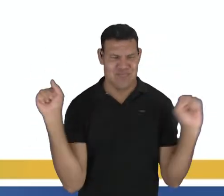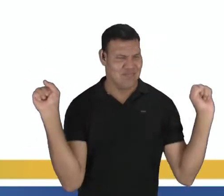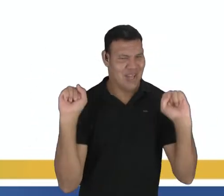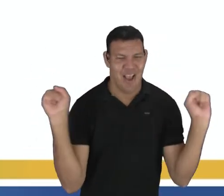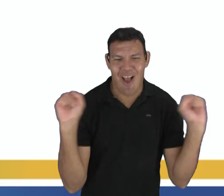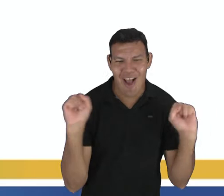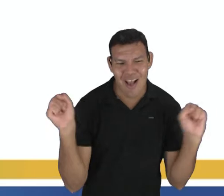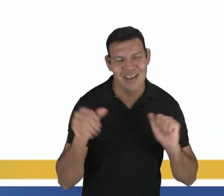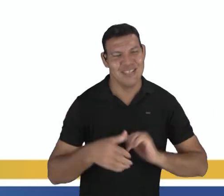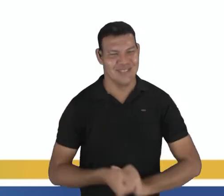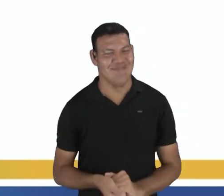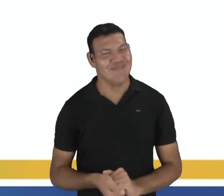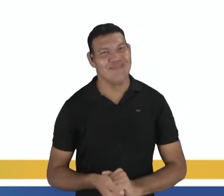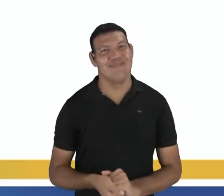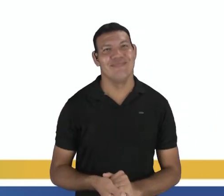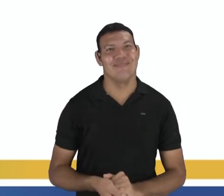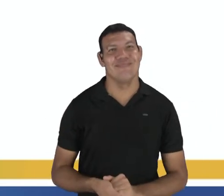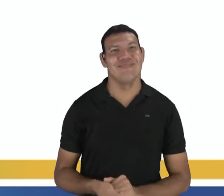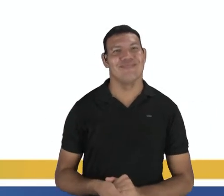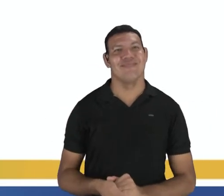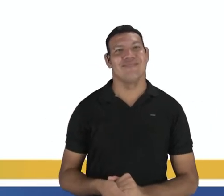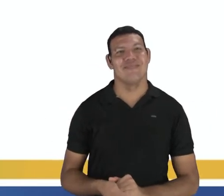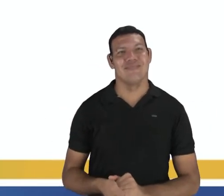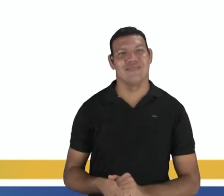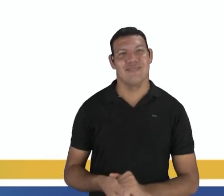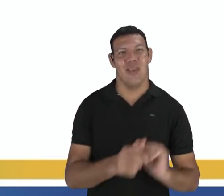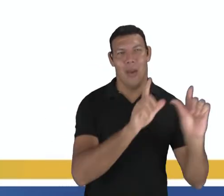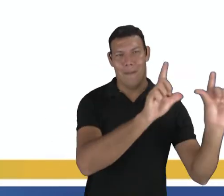Eu adoro esses pneus.